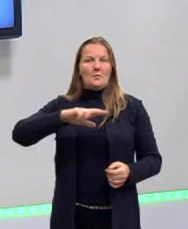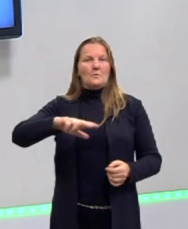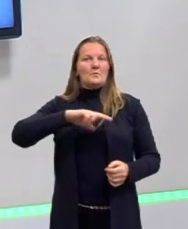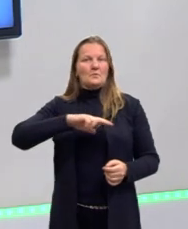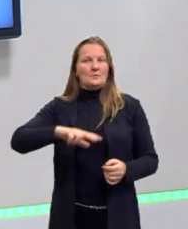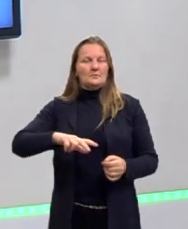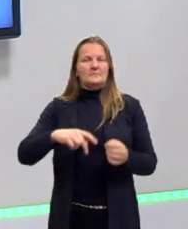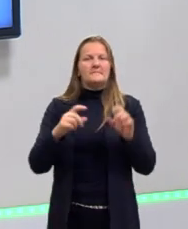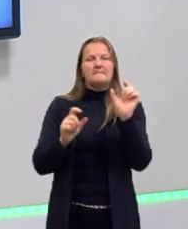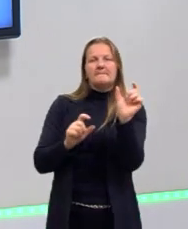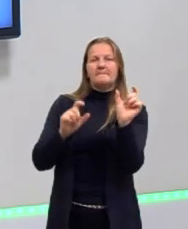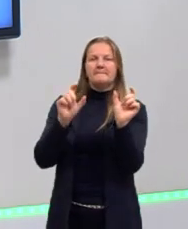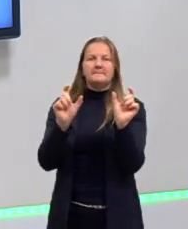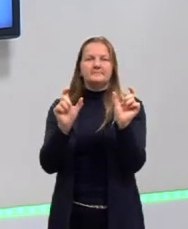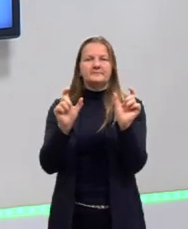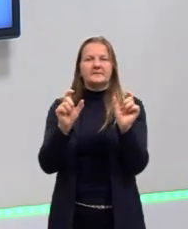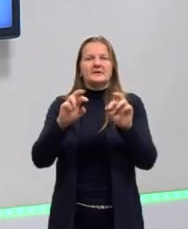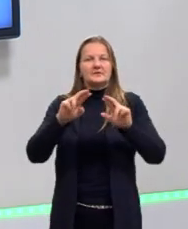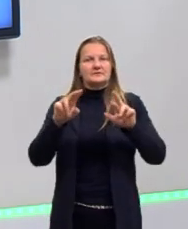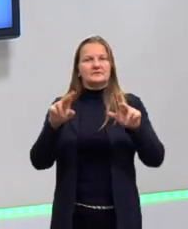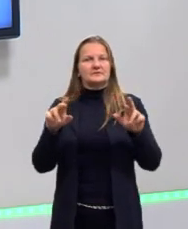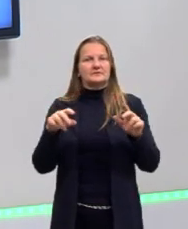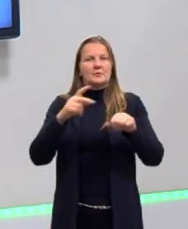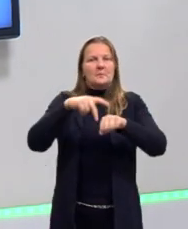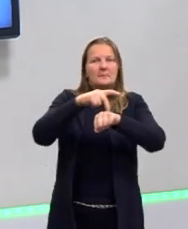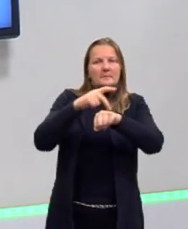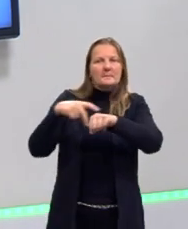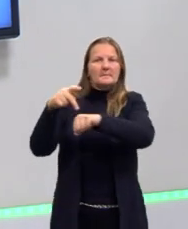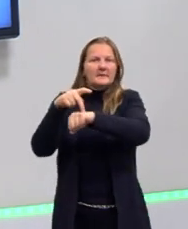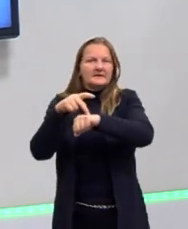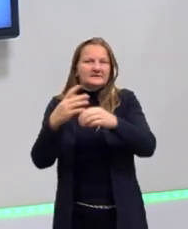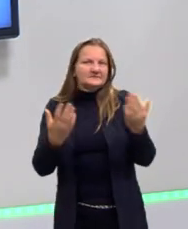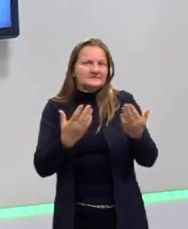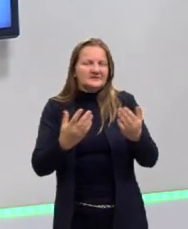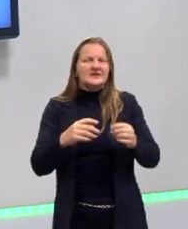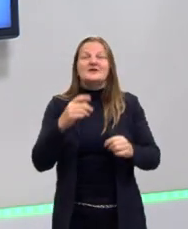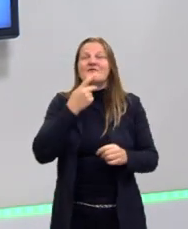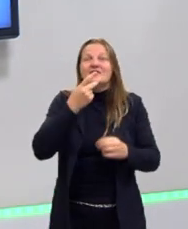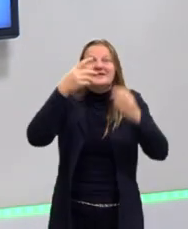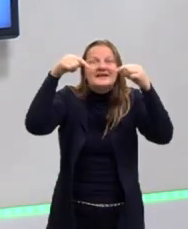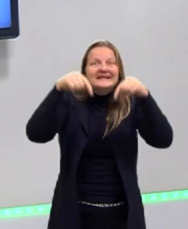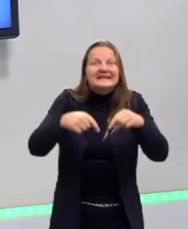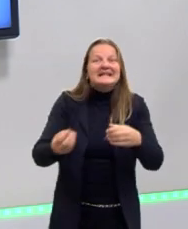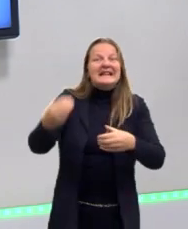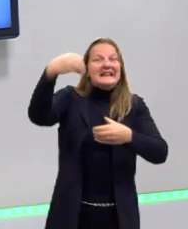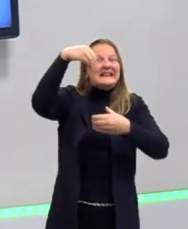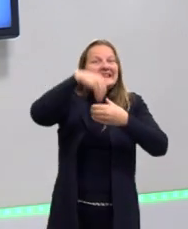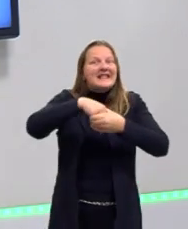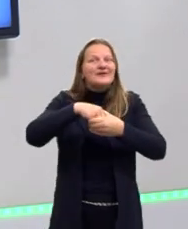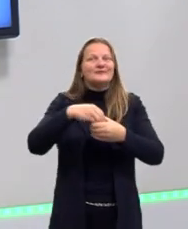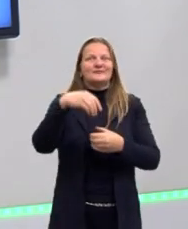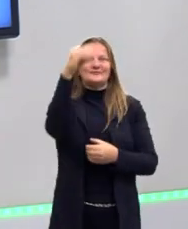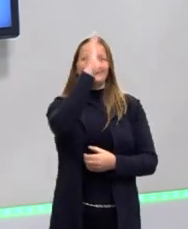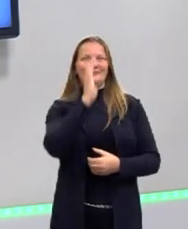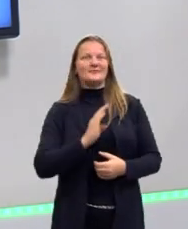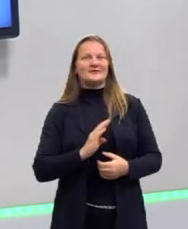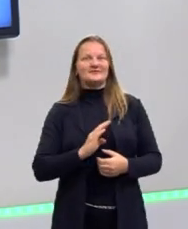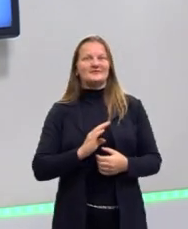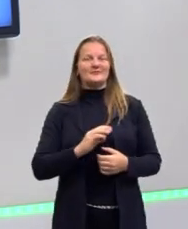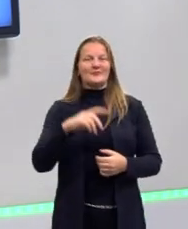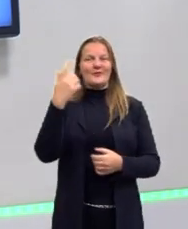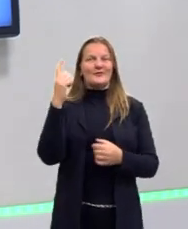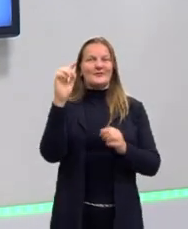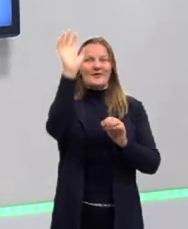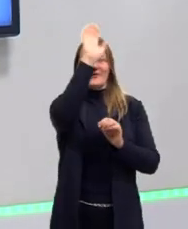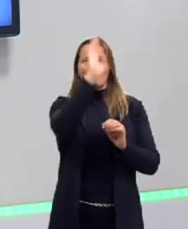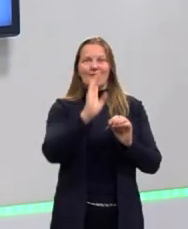palavras que são diferentes de um país para o outro né eu tô falando aqui dentro do espaço geográfico